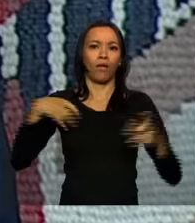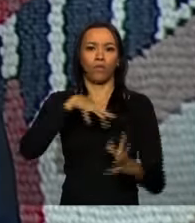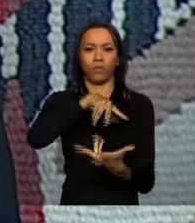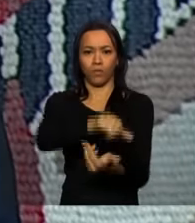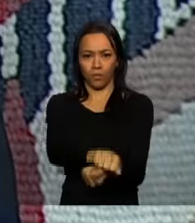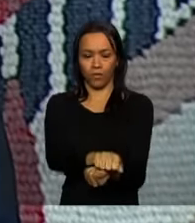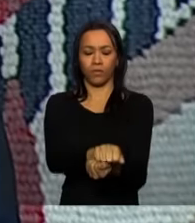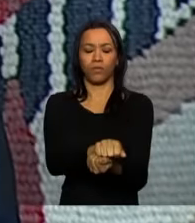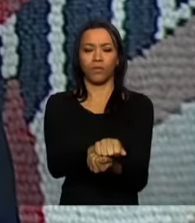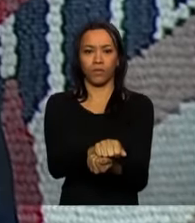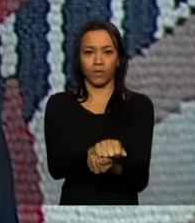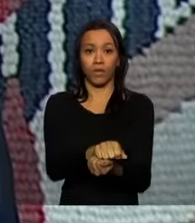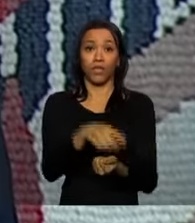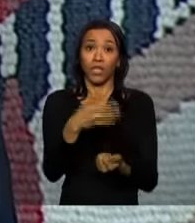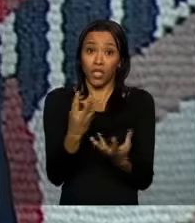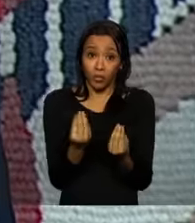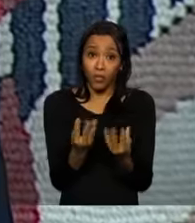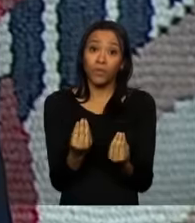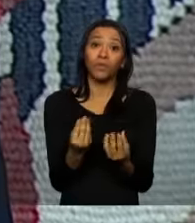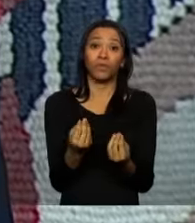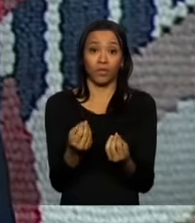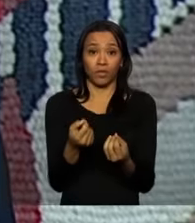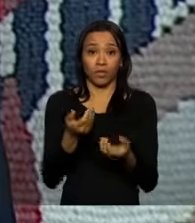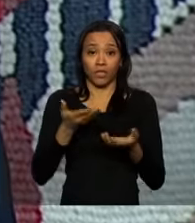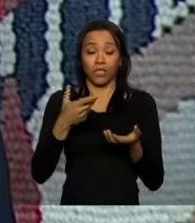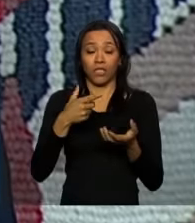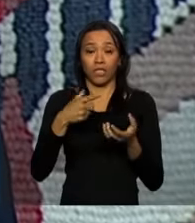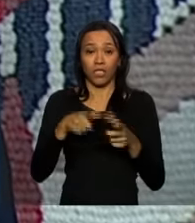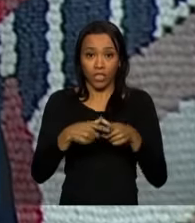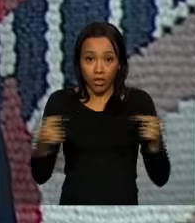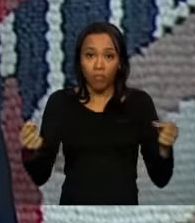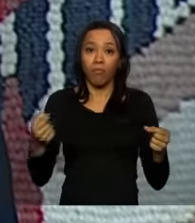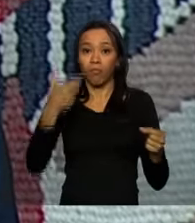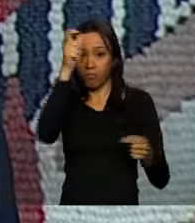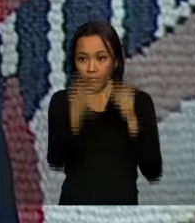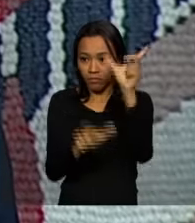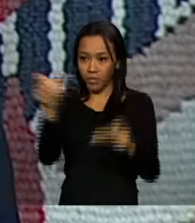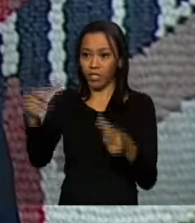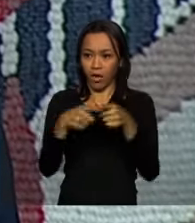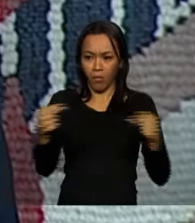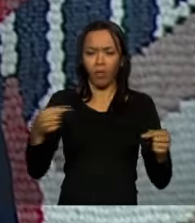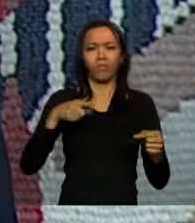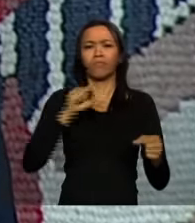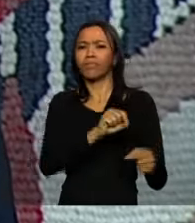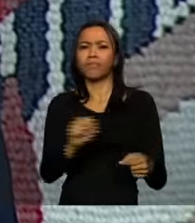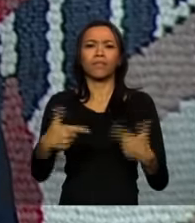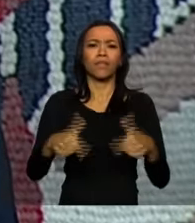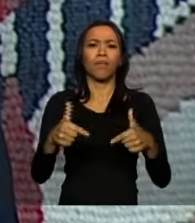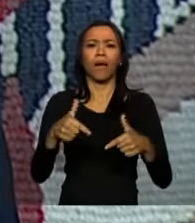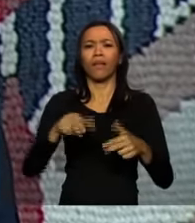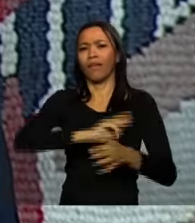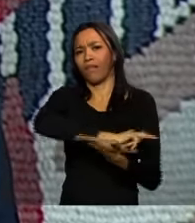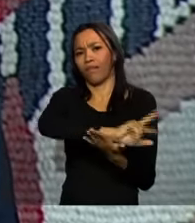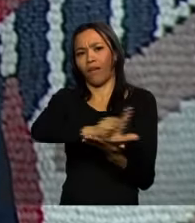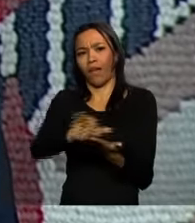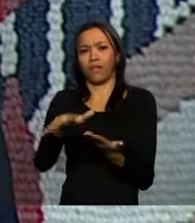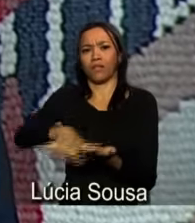E muitos nipo-descendentes ocupam posições de destaque nos diversos campos de atuação.